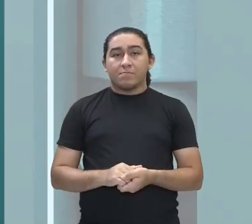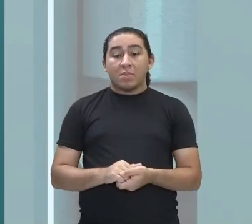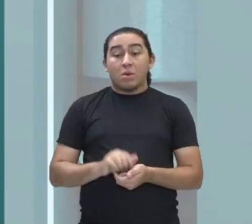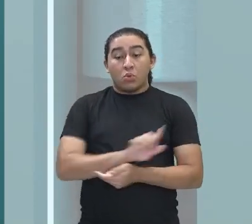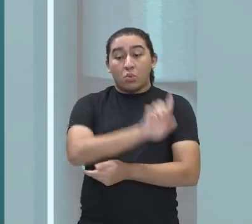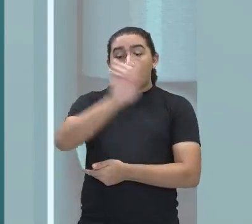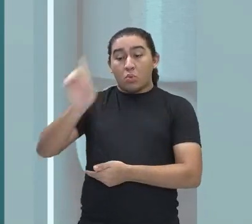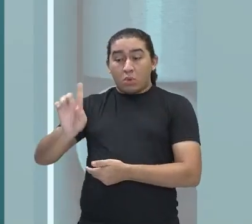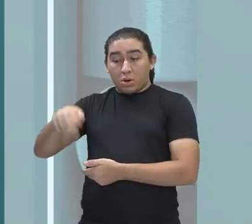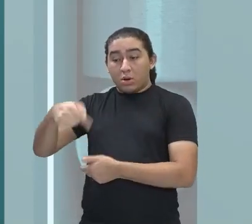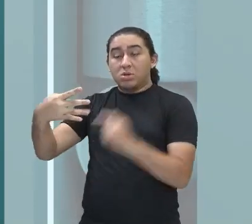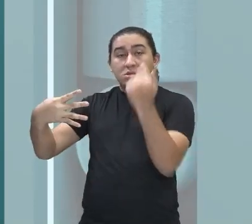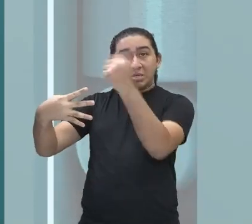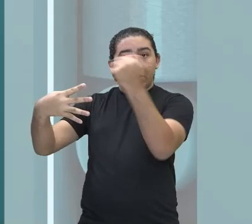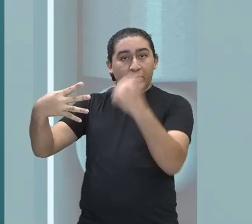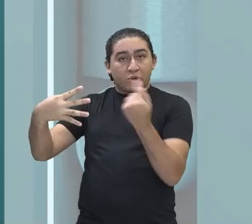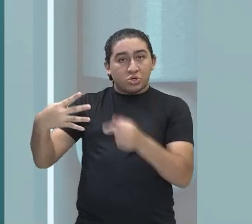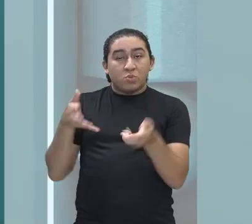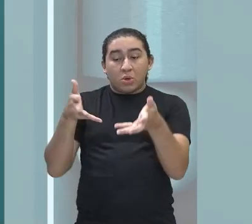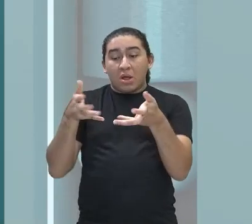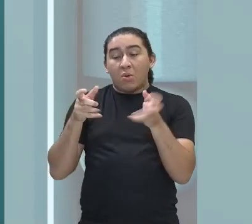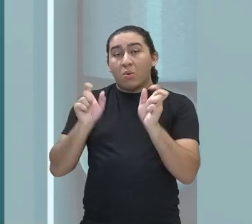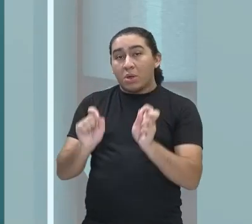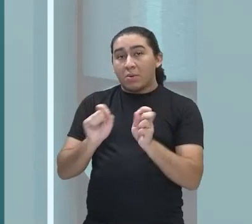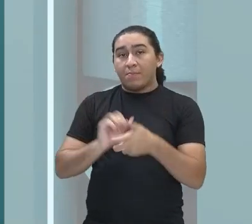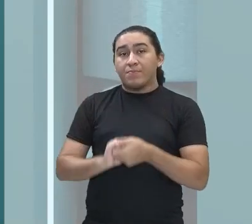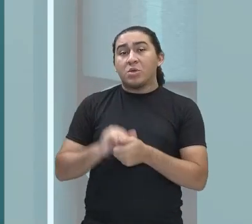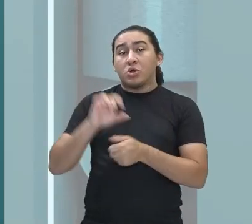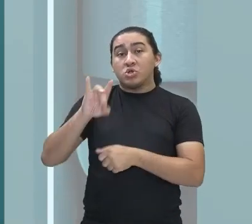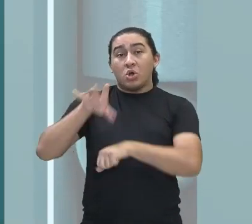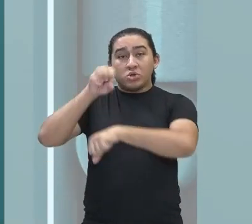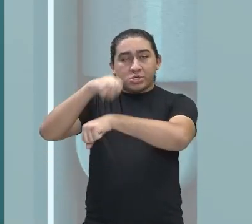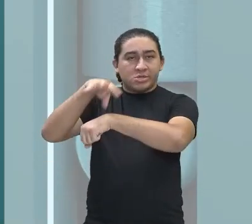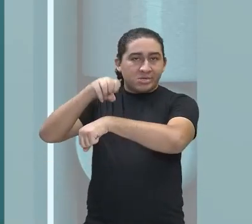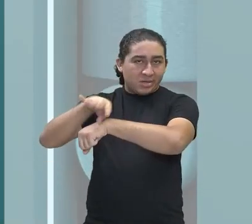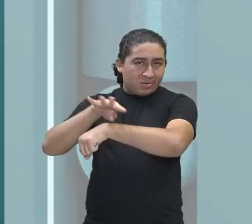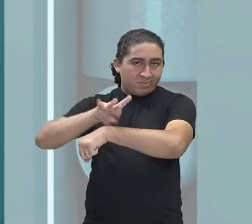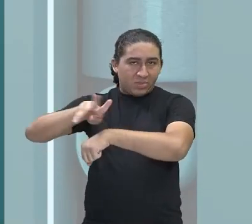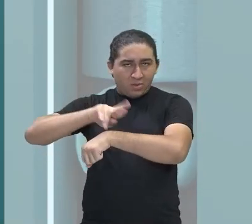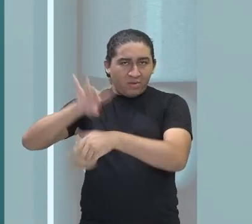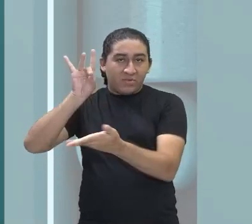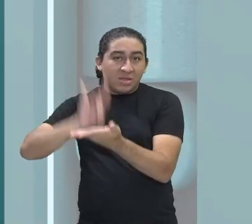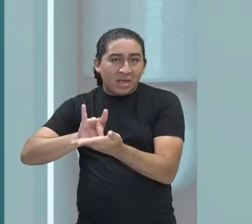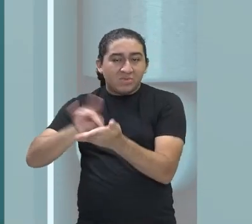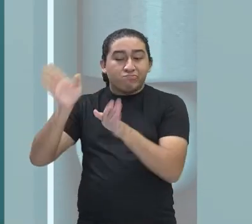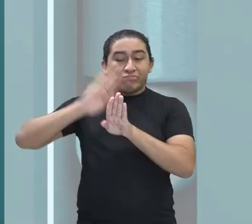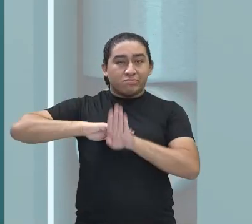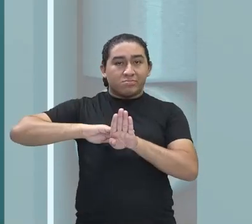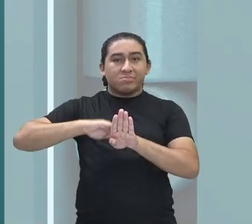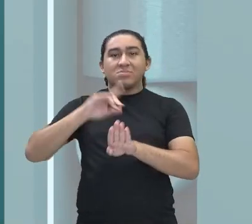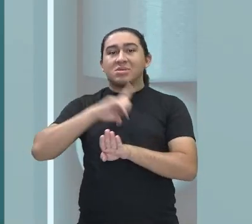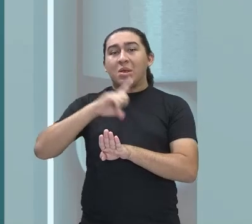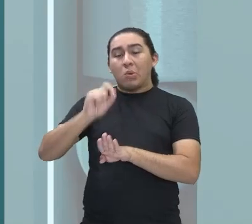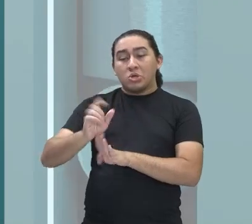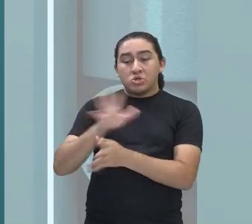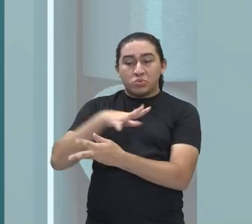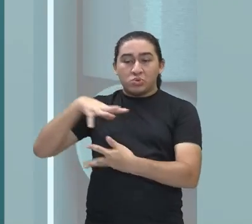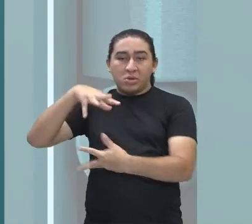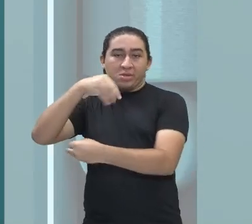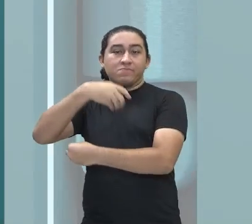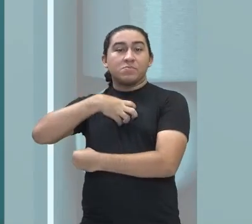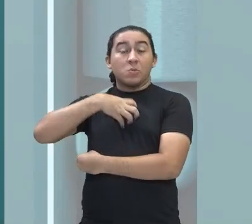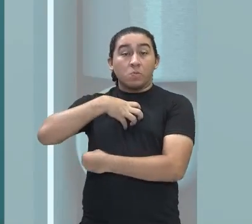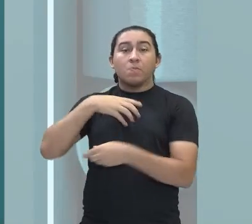Já no simbolismo, eles querem sugerir. Então, há muita espiritualidade,